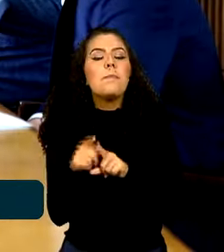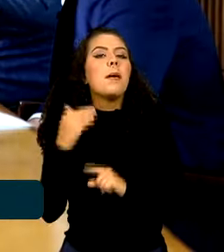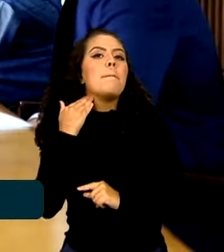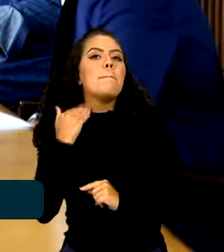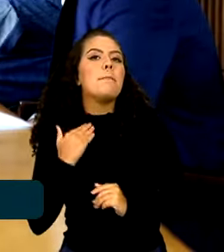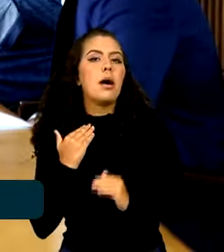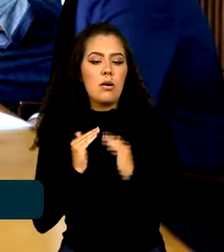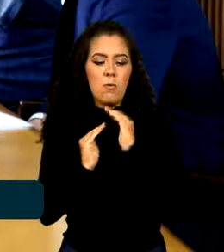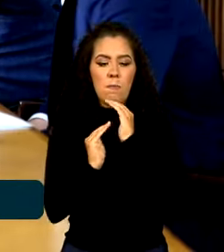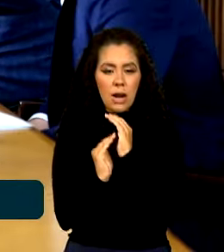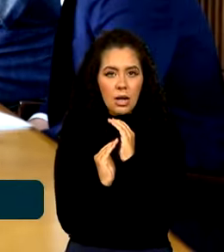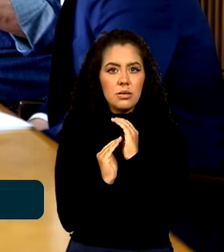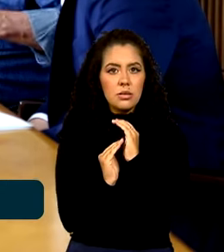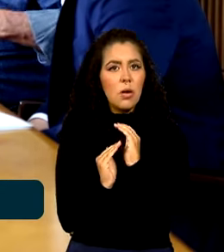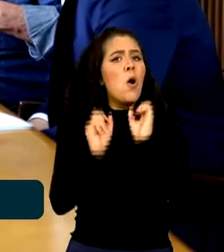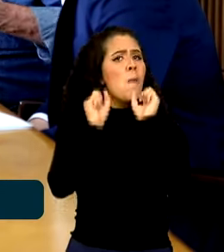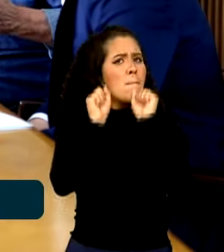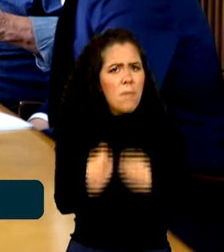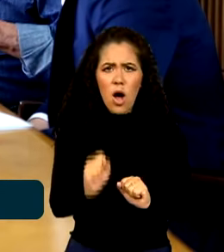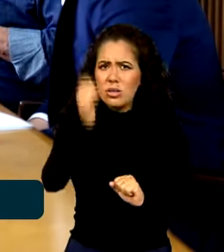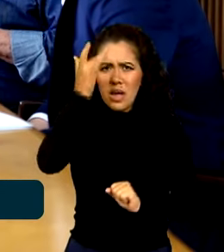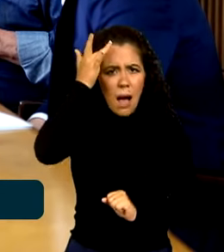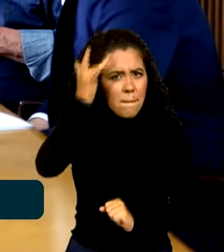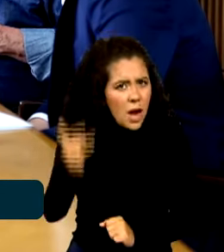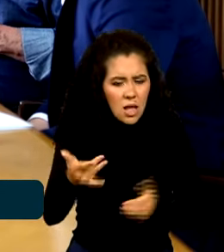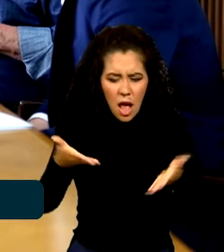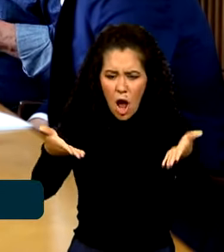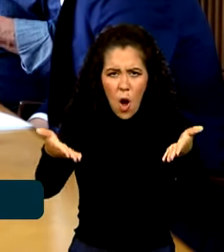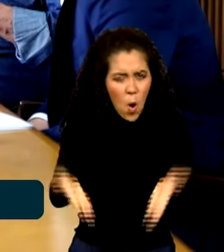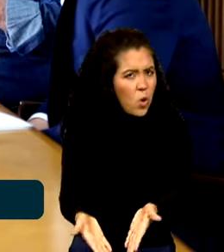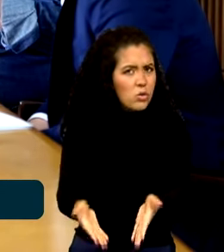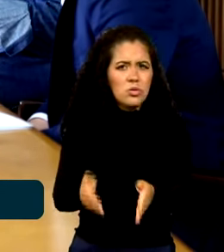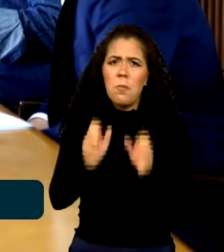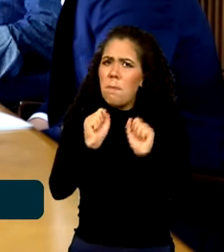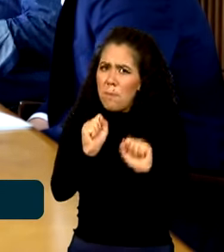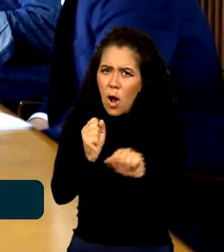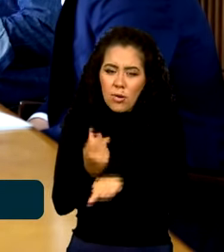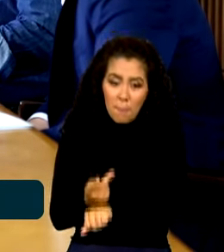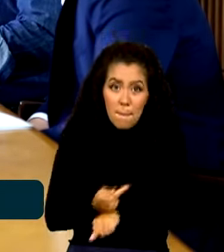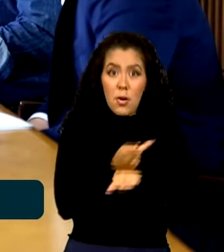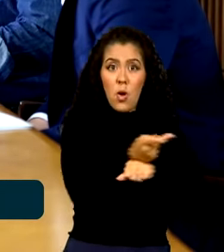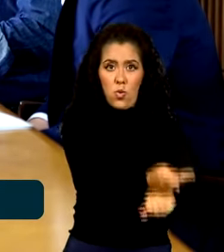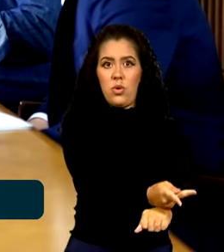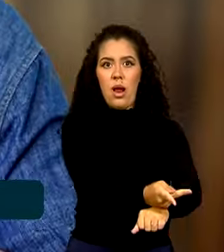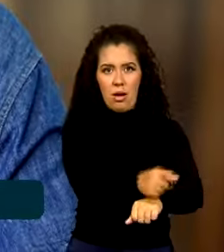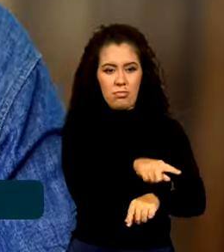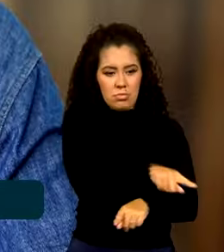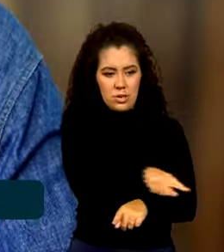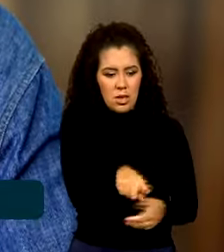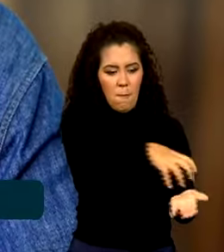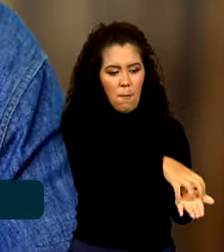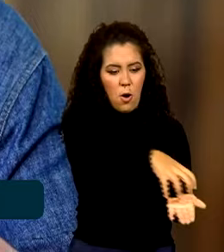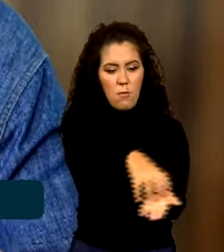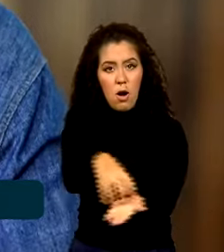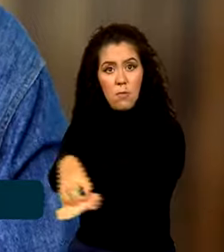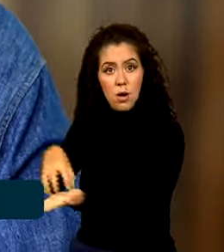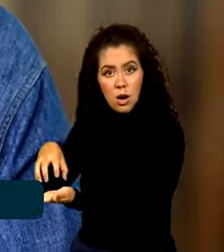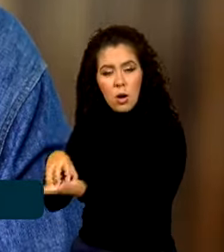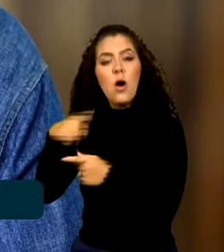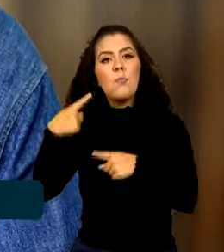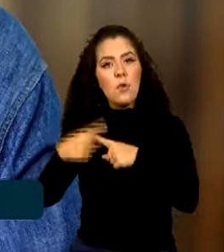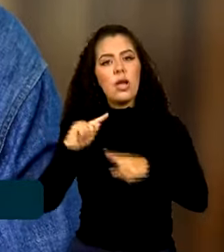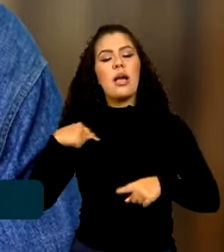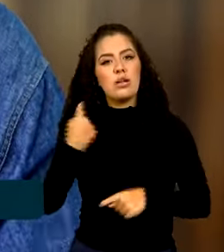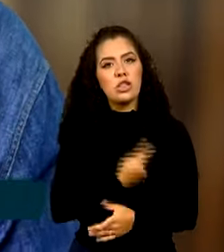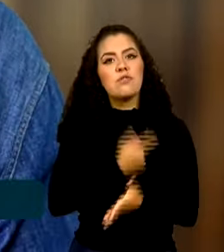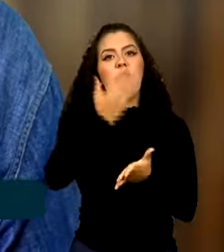procurar a partir de amanhã a partir de onde ou de hoje ou seja porque nós vamos começar a desenrolar a dívida